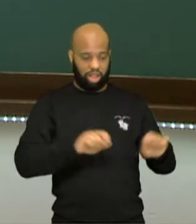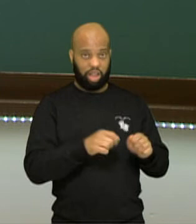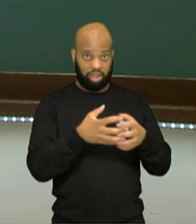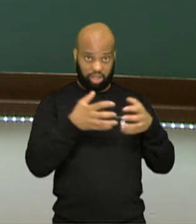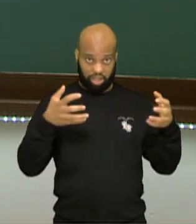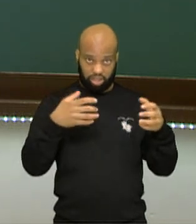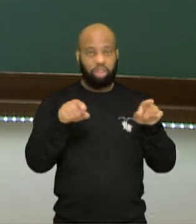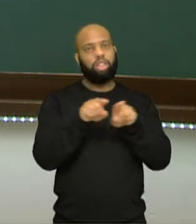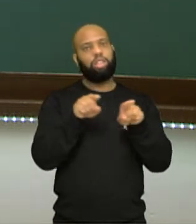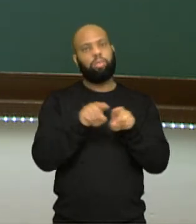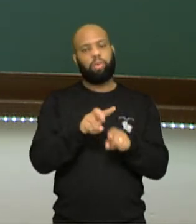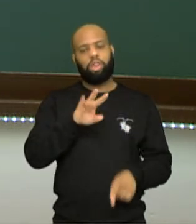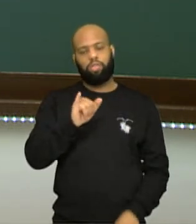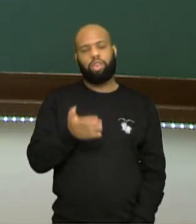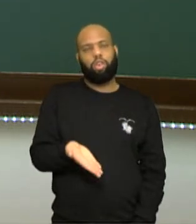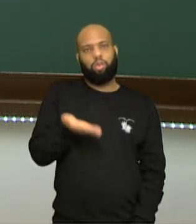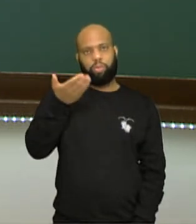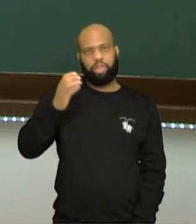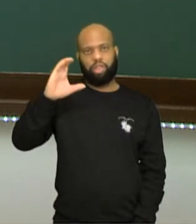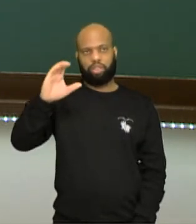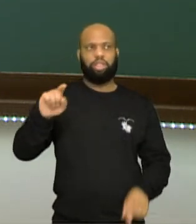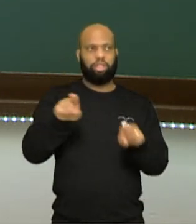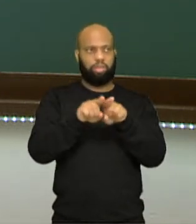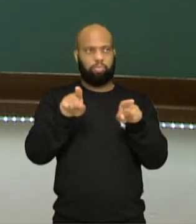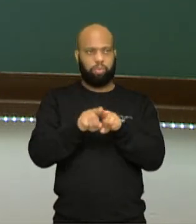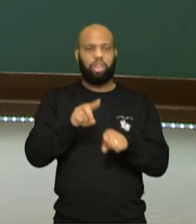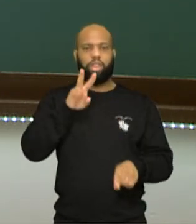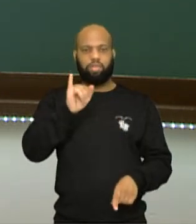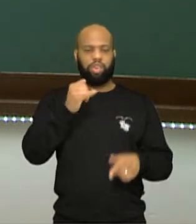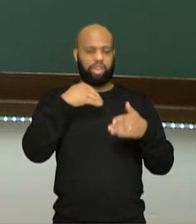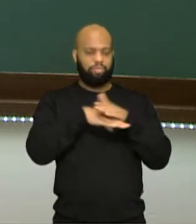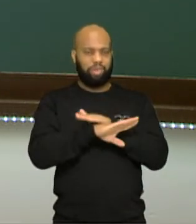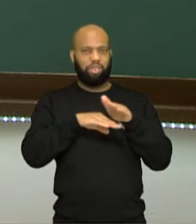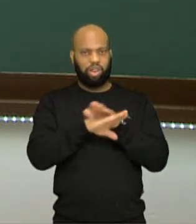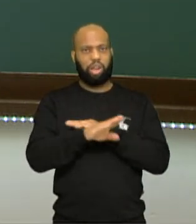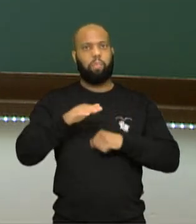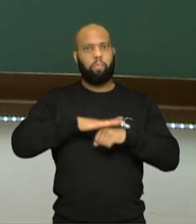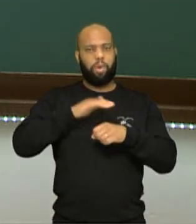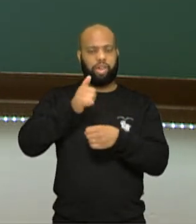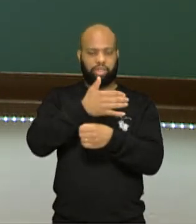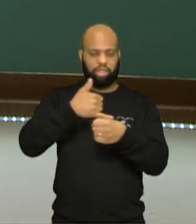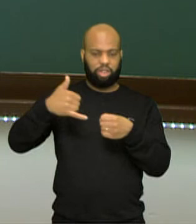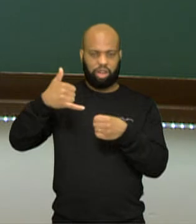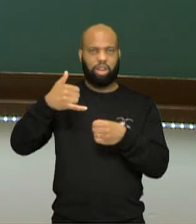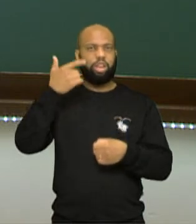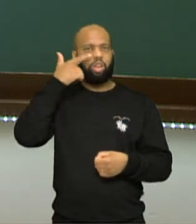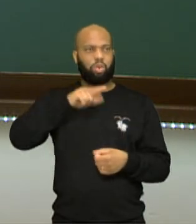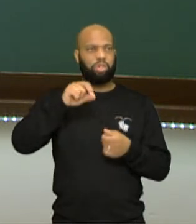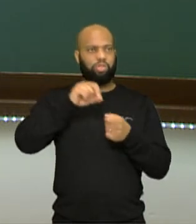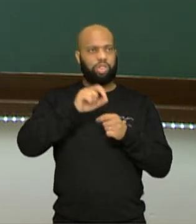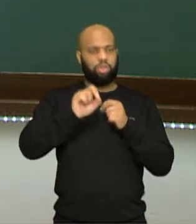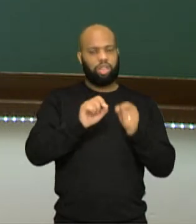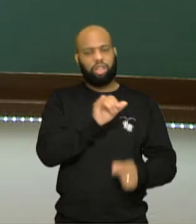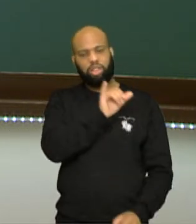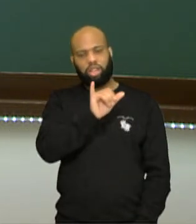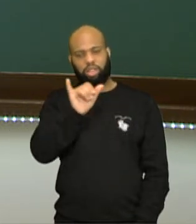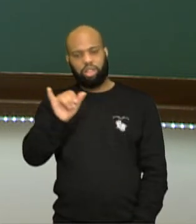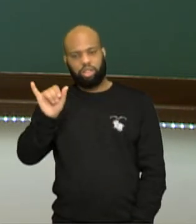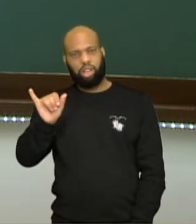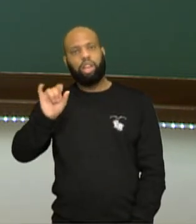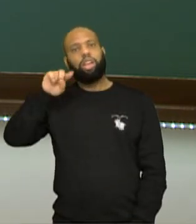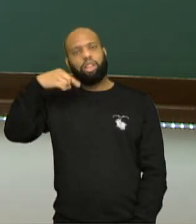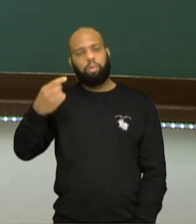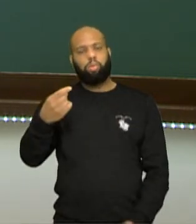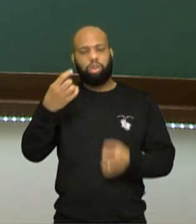maior a área dessas trocas maior a capacitância mais carga elétrica você vai ter que ter para ocorrer a condução elétrica o